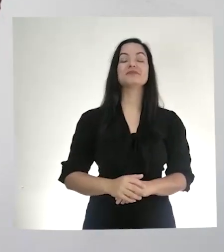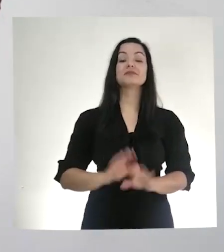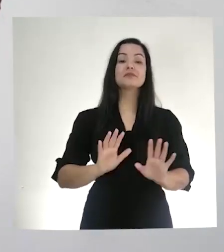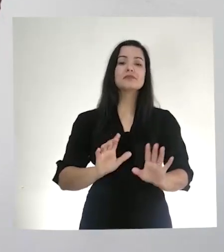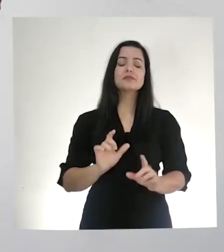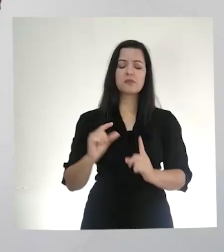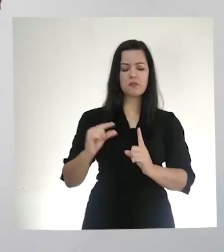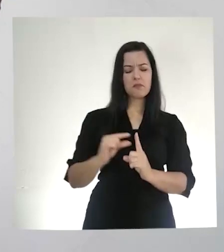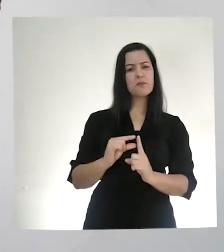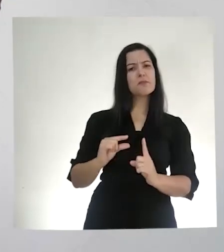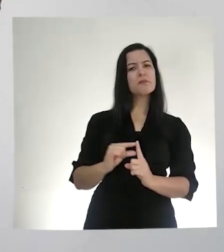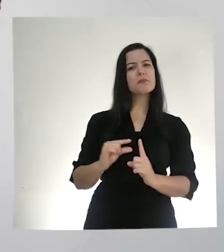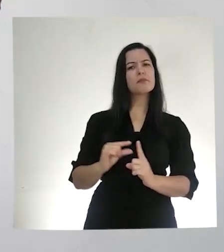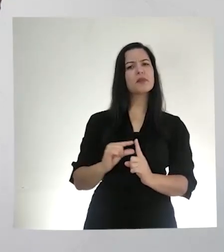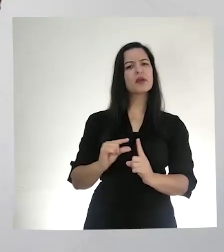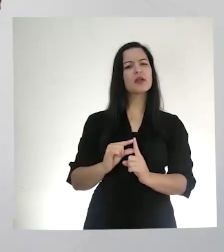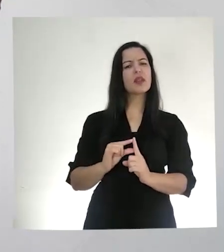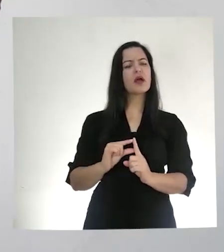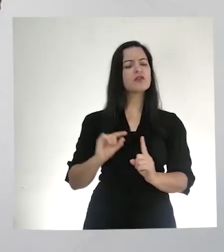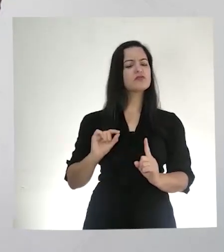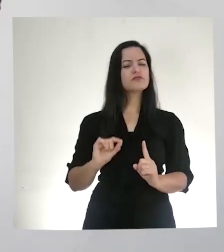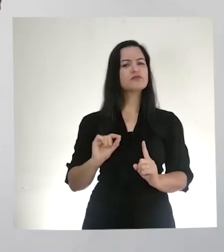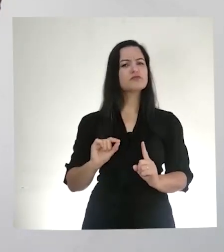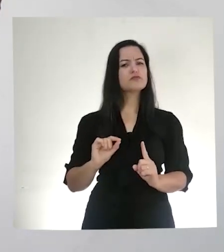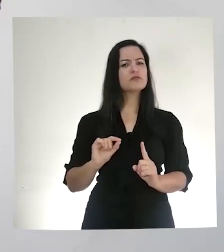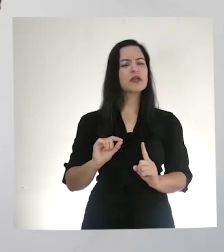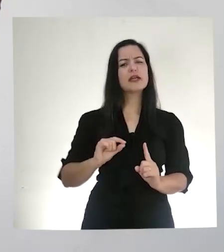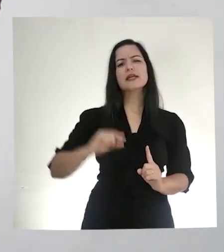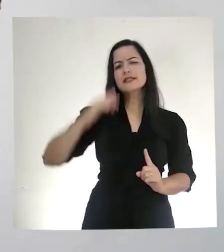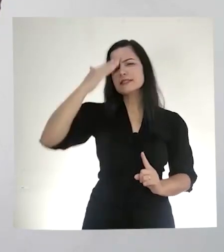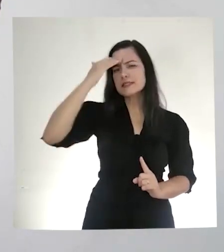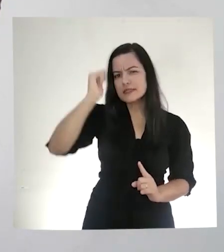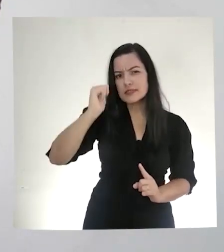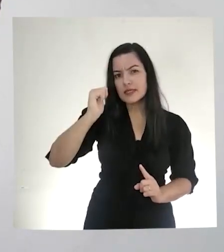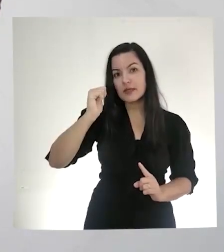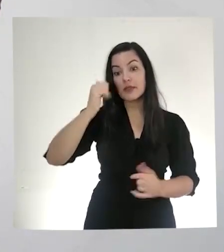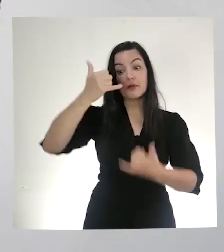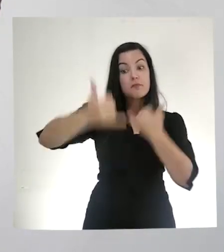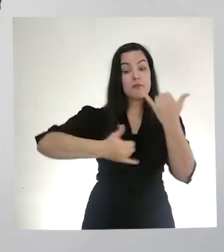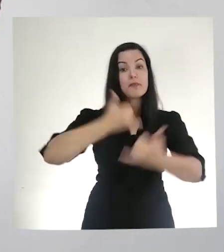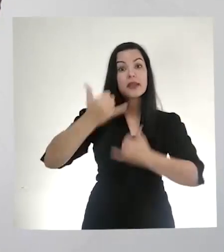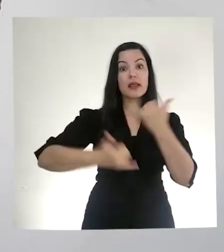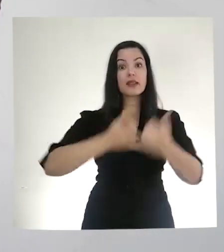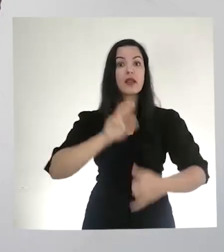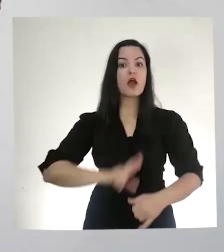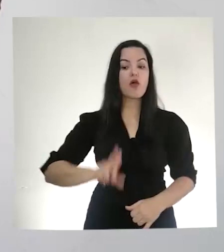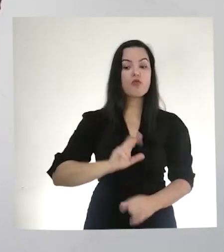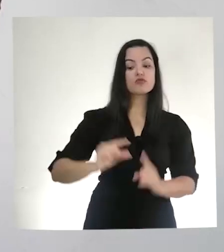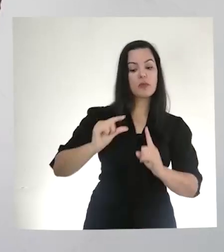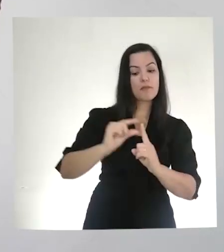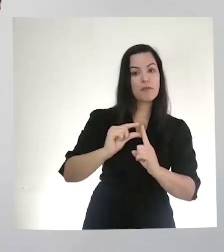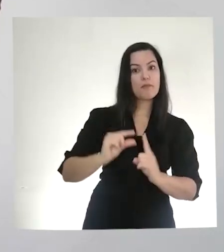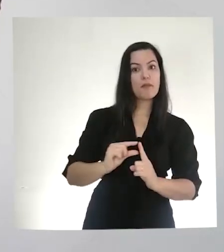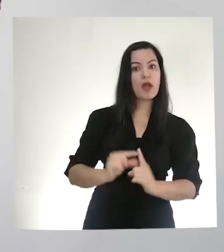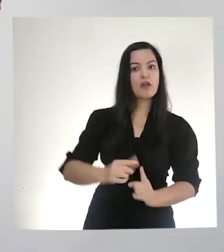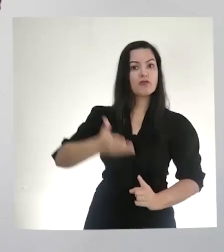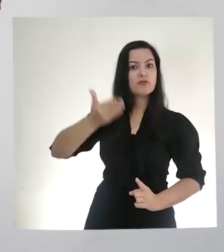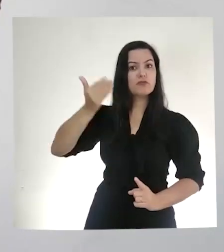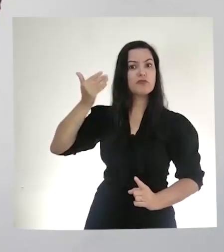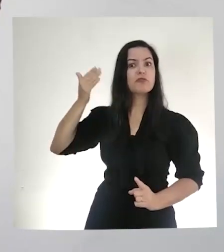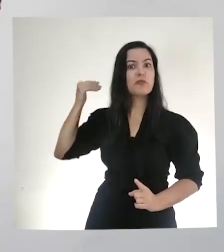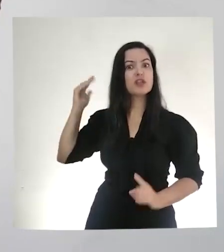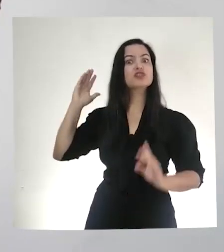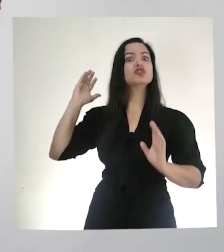palavras, vocês sabiam que brincar com as palavras é um jeito muito antigo utilizado